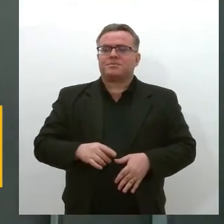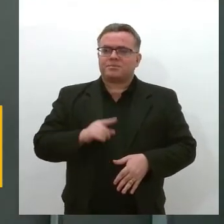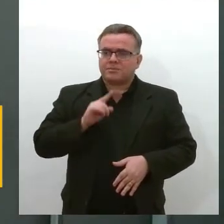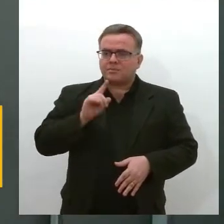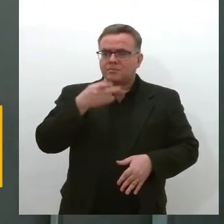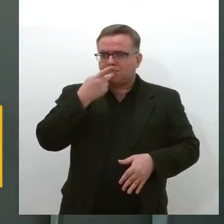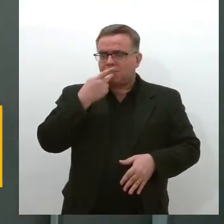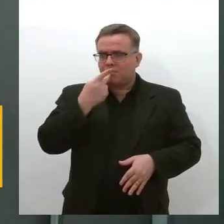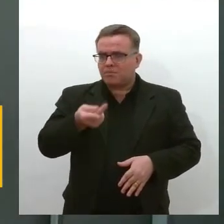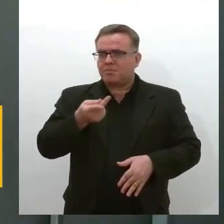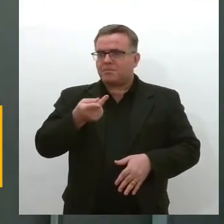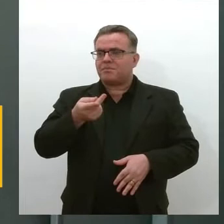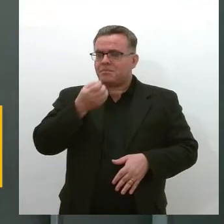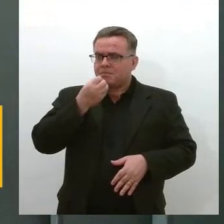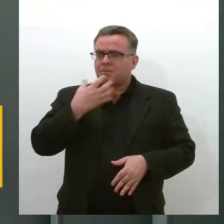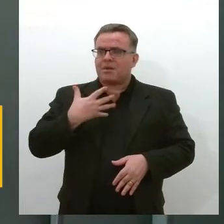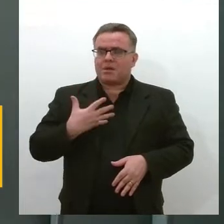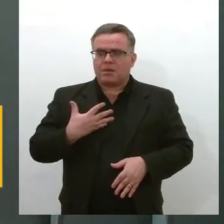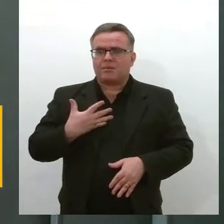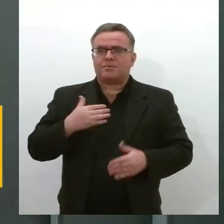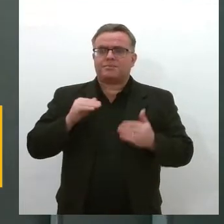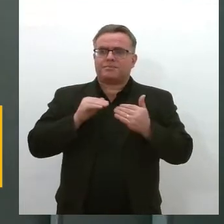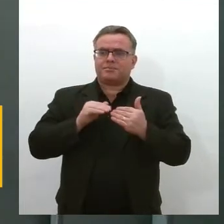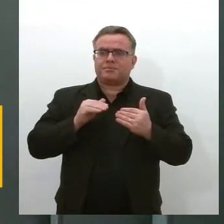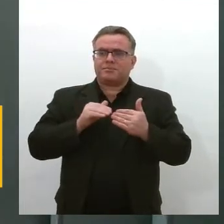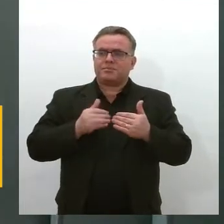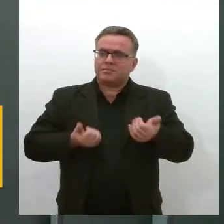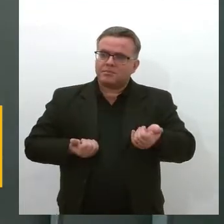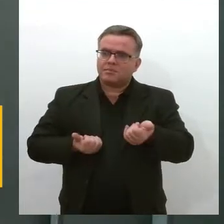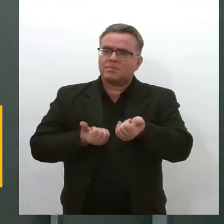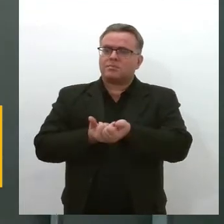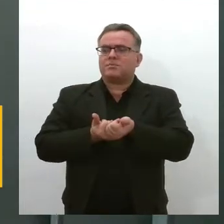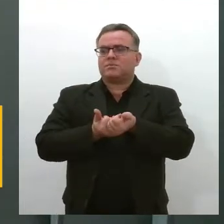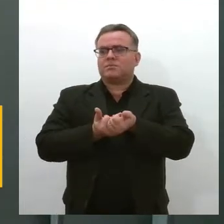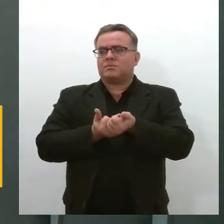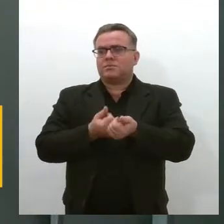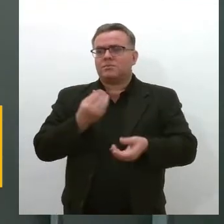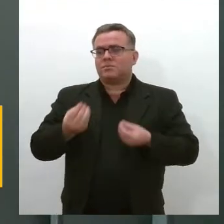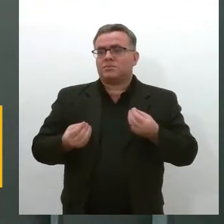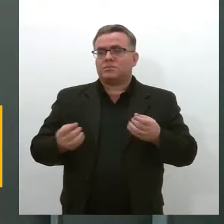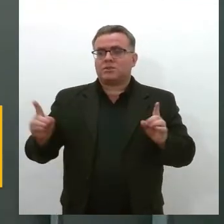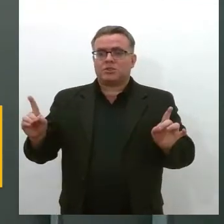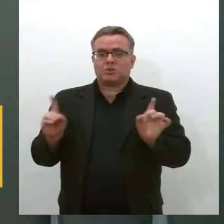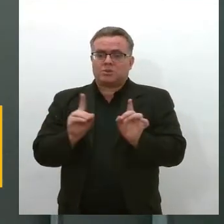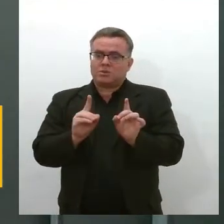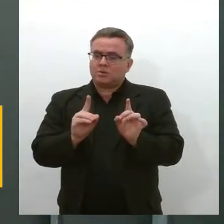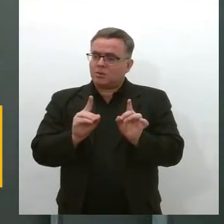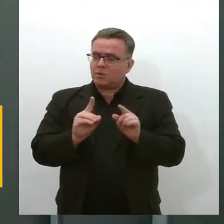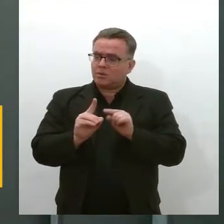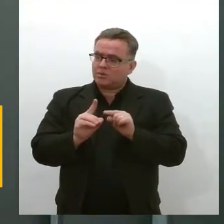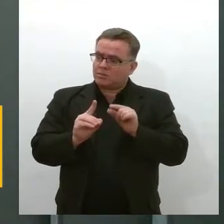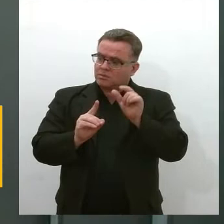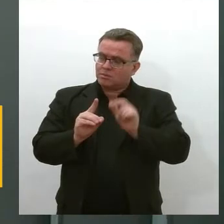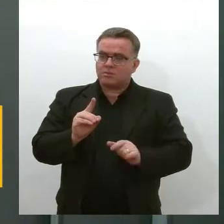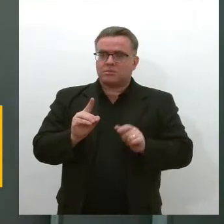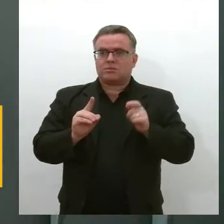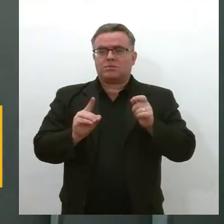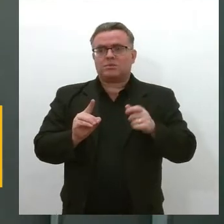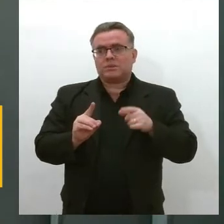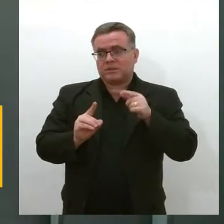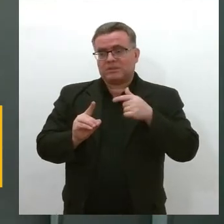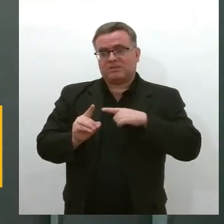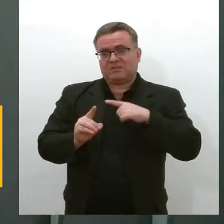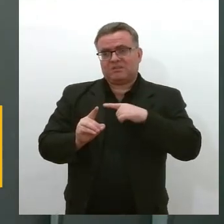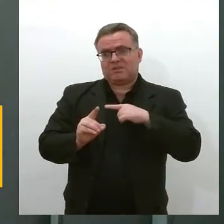muito bem essa questão da rede de apoio, porque às vezes a pessoa que está próxima, né, de alguém que está com esse sofrimento, que